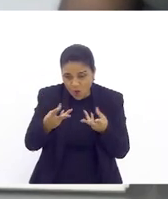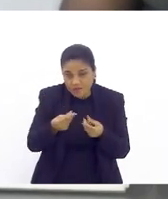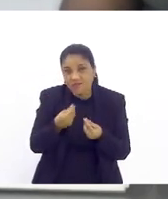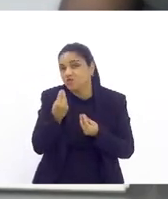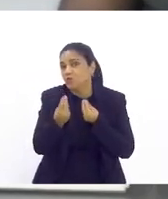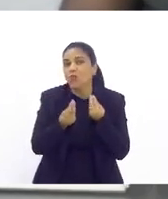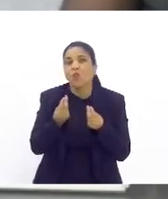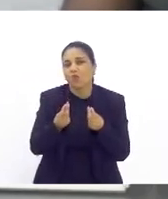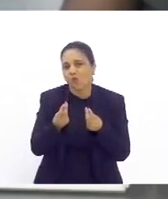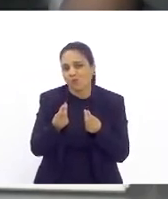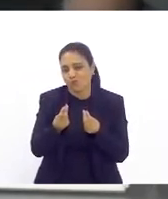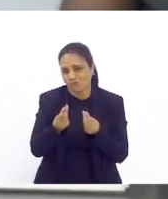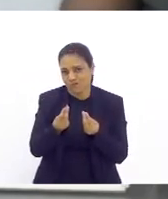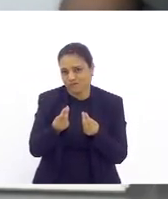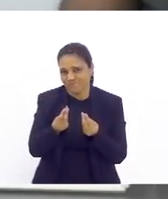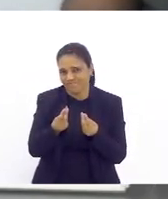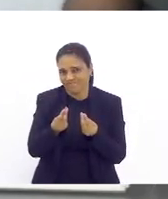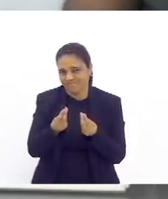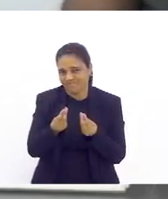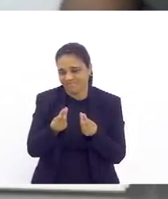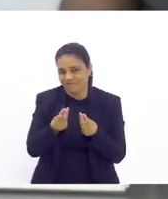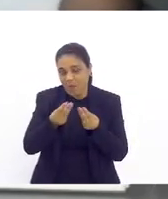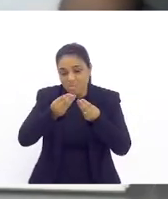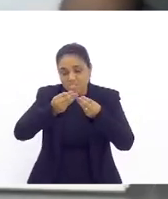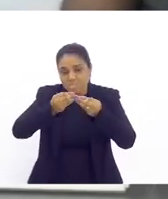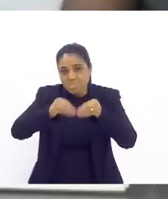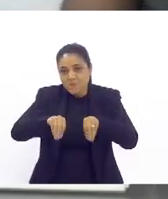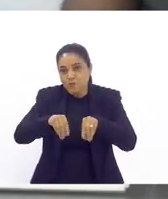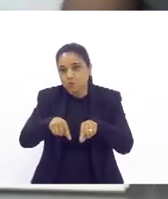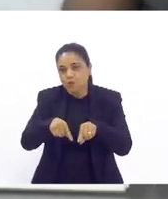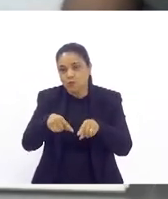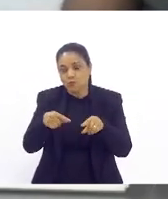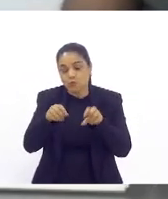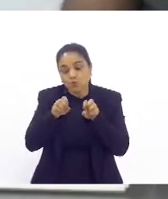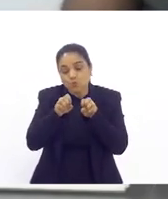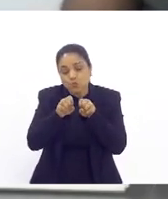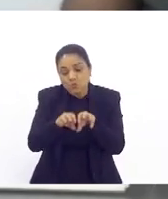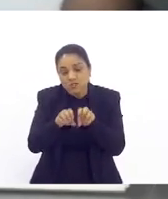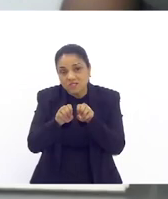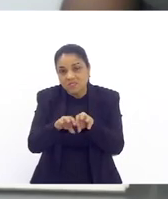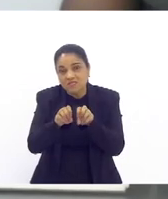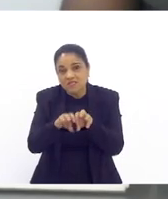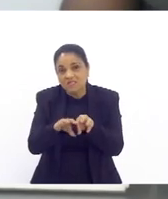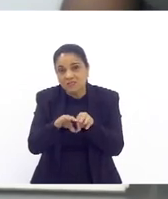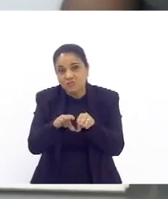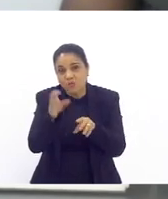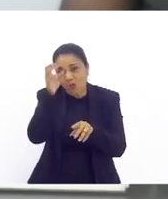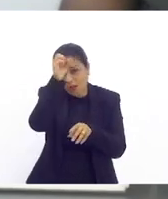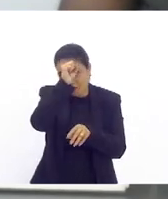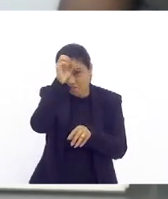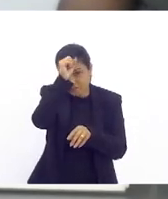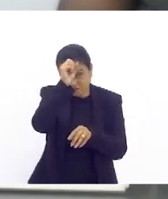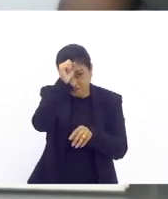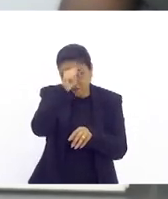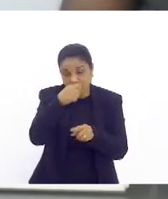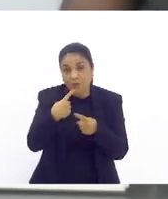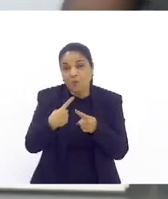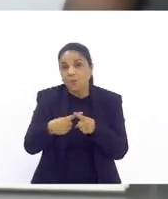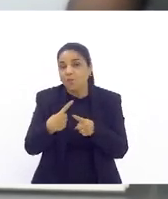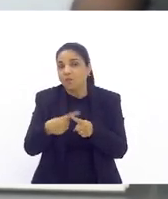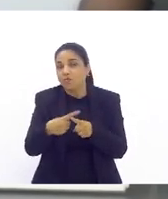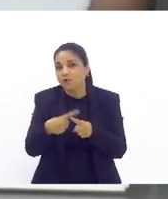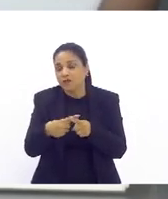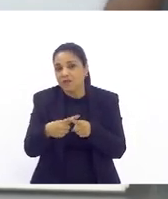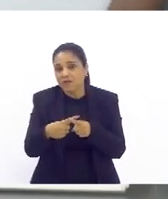realmente cai muito né a qualidade do ensino porque não que professores